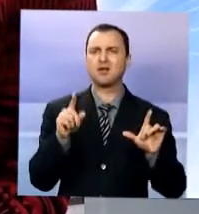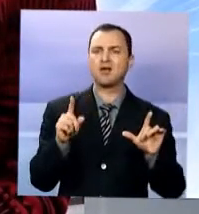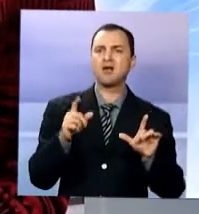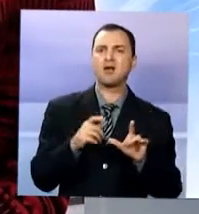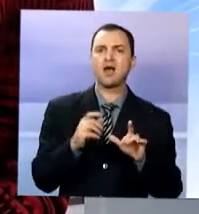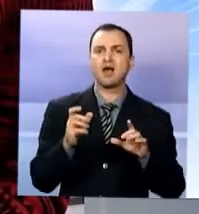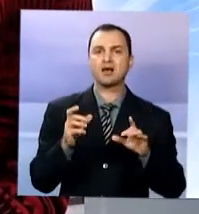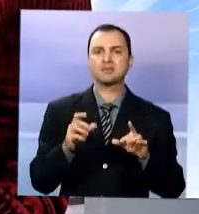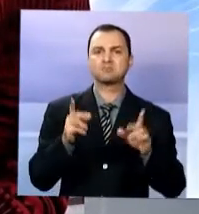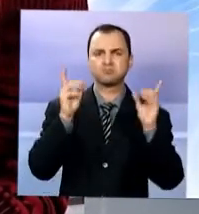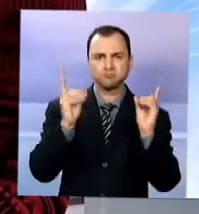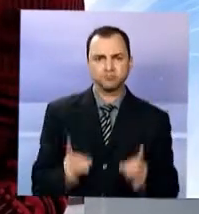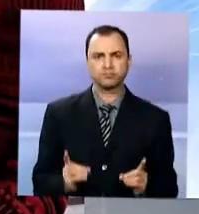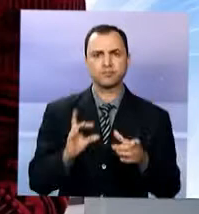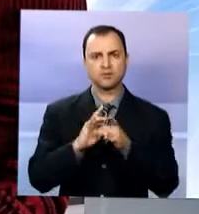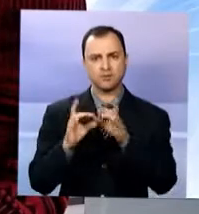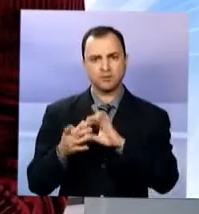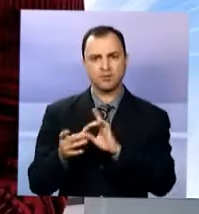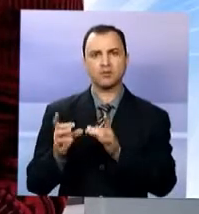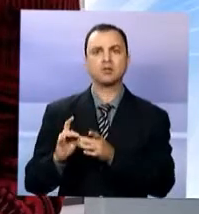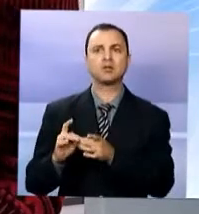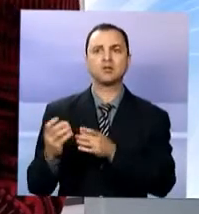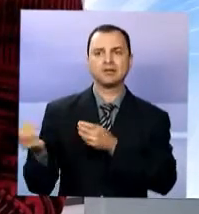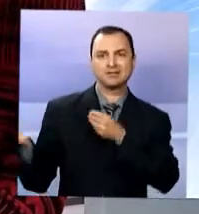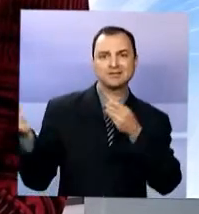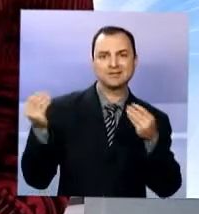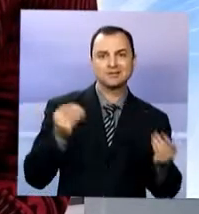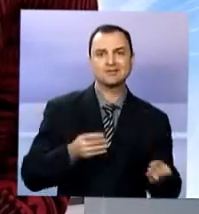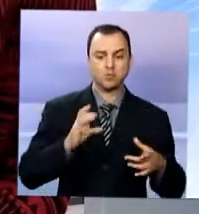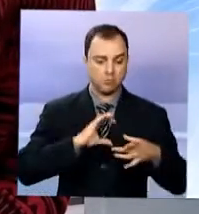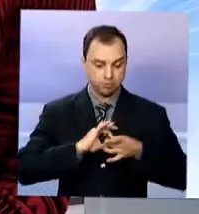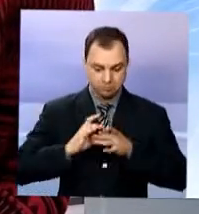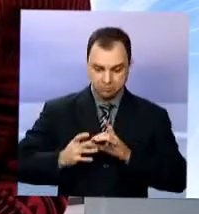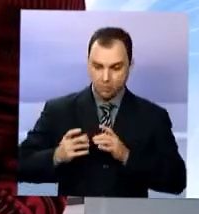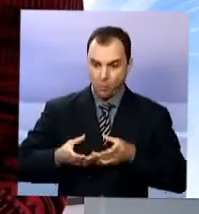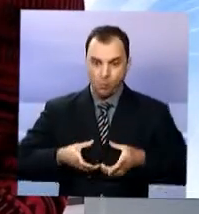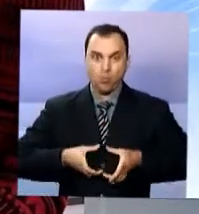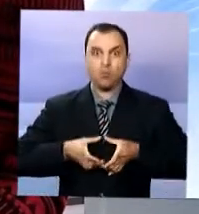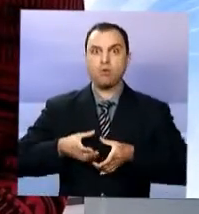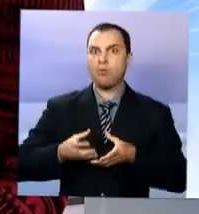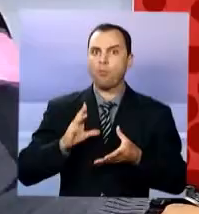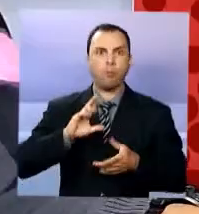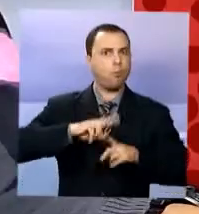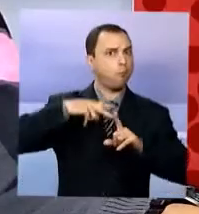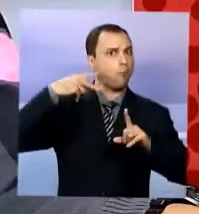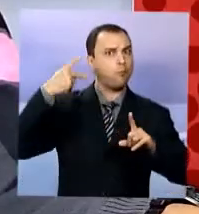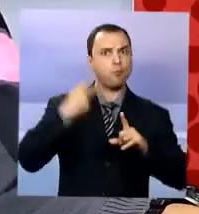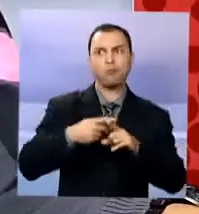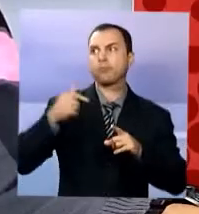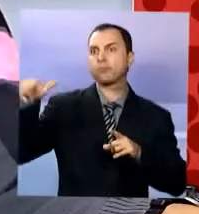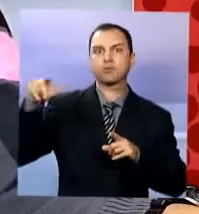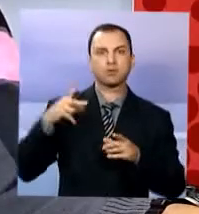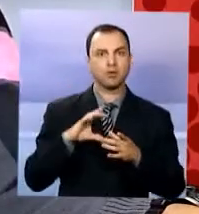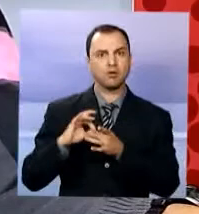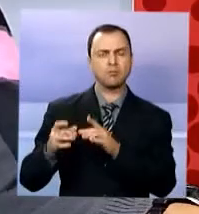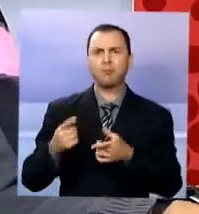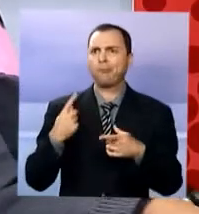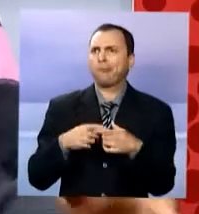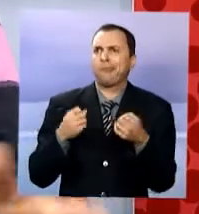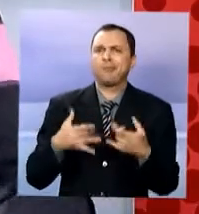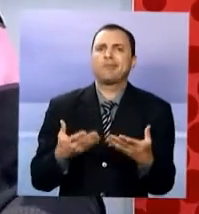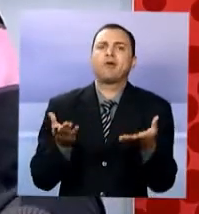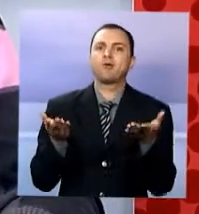as paraolimpíadas os atletas ele traz trazem bem mais medalhas do que nas olimpíadas né como